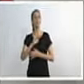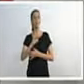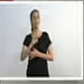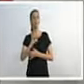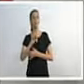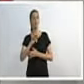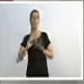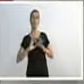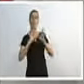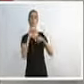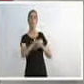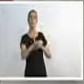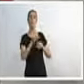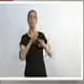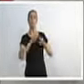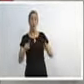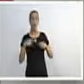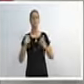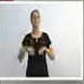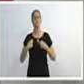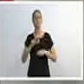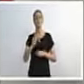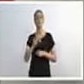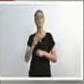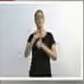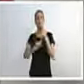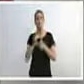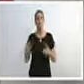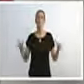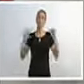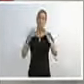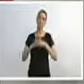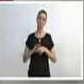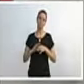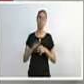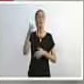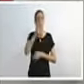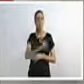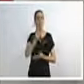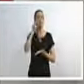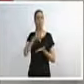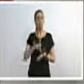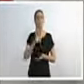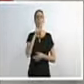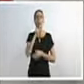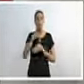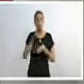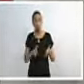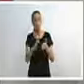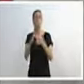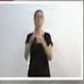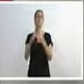para que seja desassoriado o Rio, para que esse trabalho seja feito ali, de uma vez por todas, e o Rio, sim, possa ser